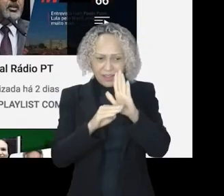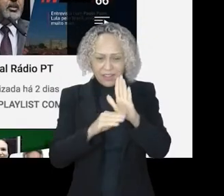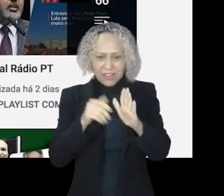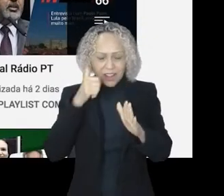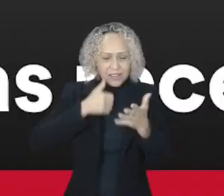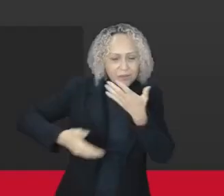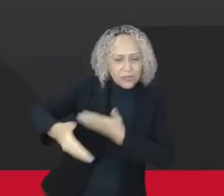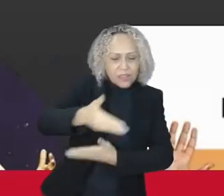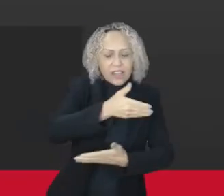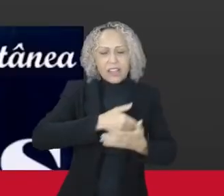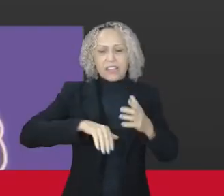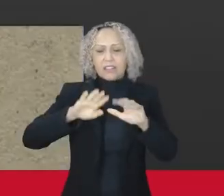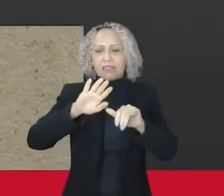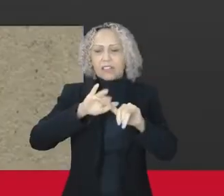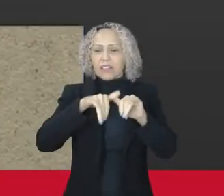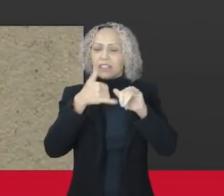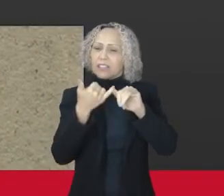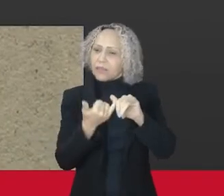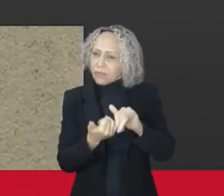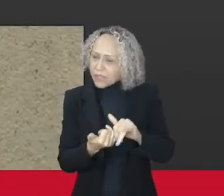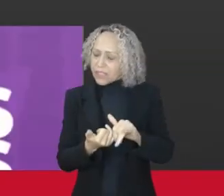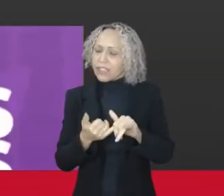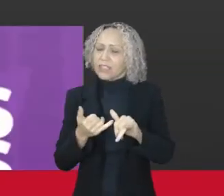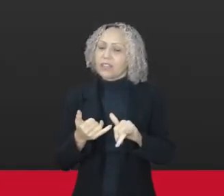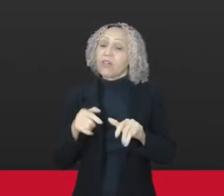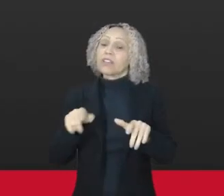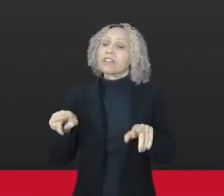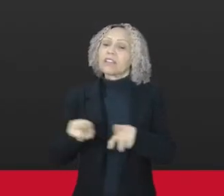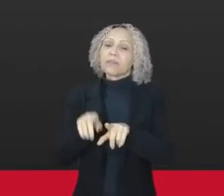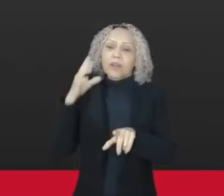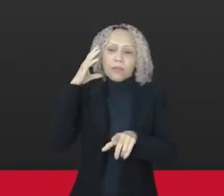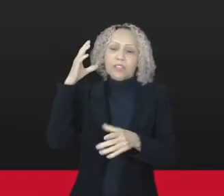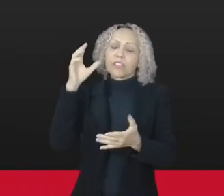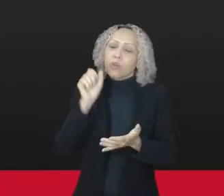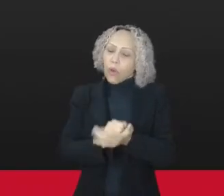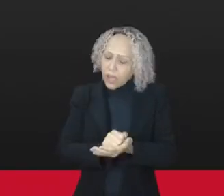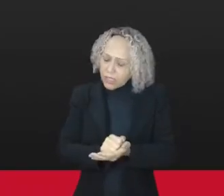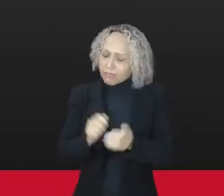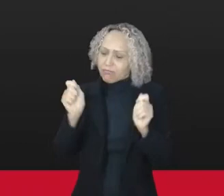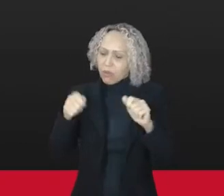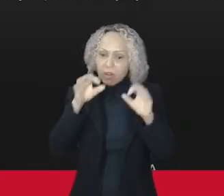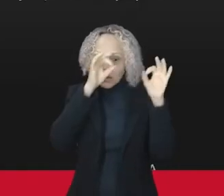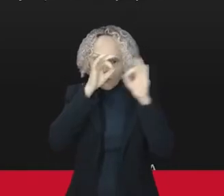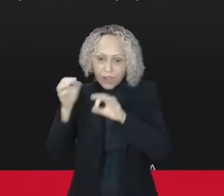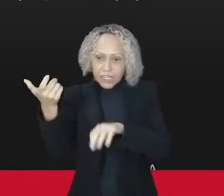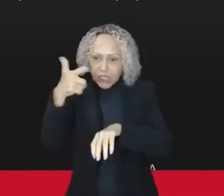no canal da TV PT no YouTube ou em formato de podcast no Spotify.